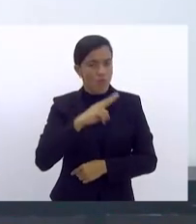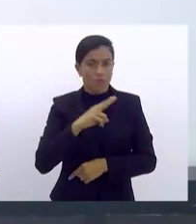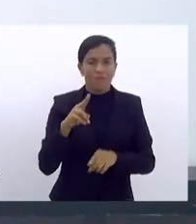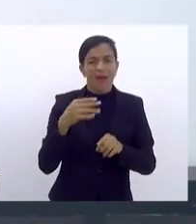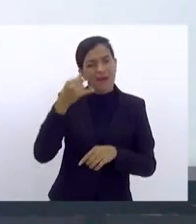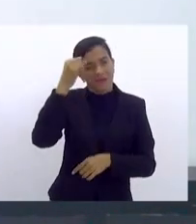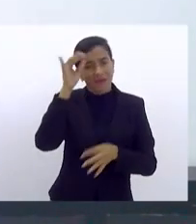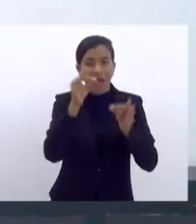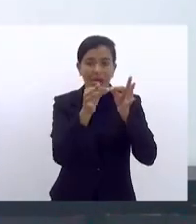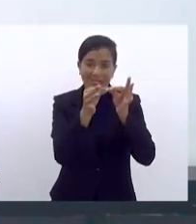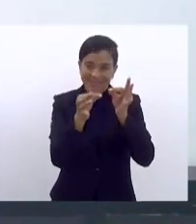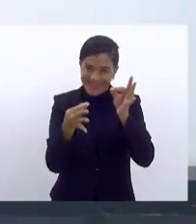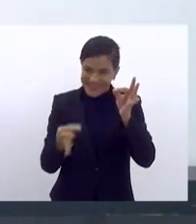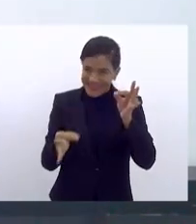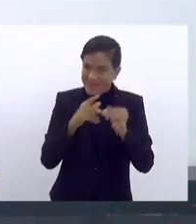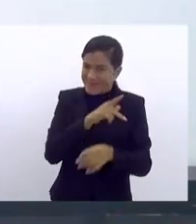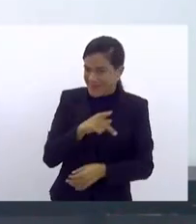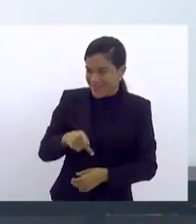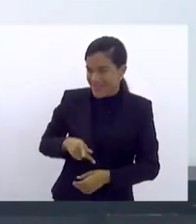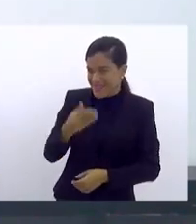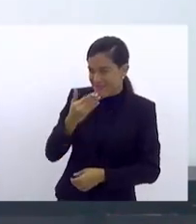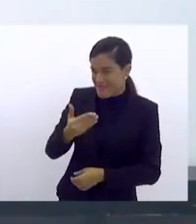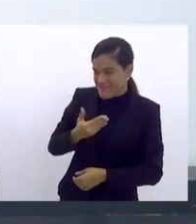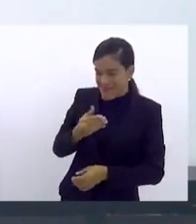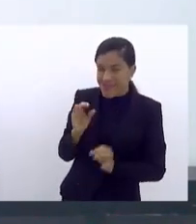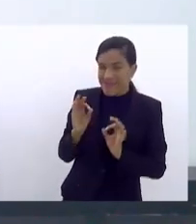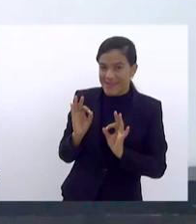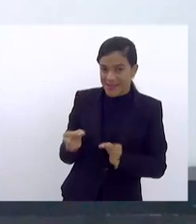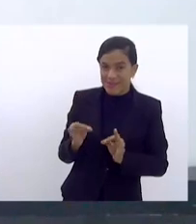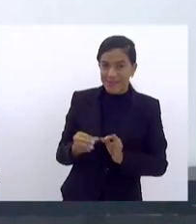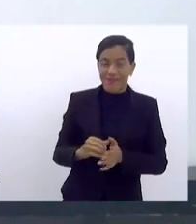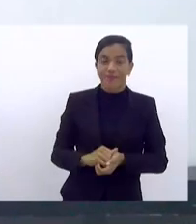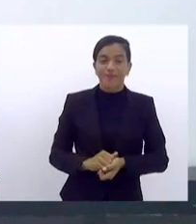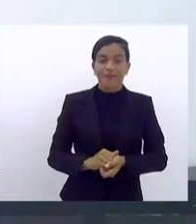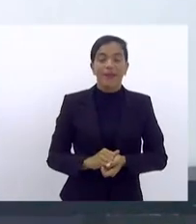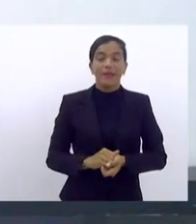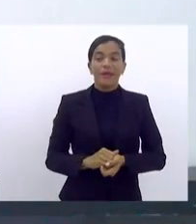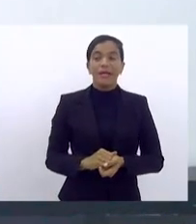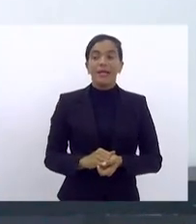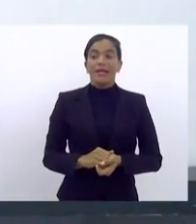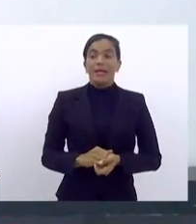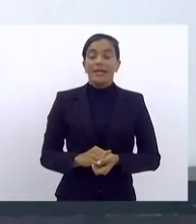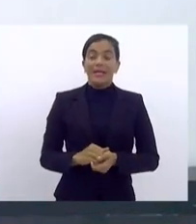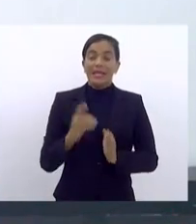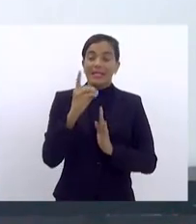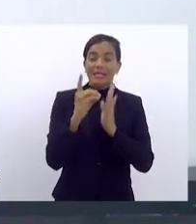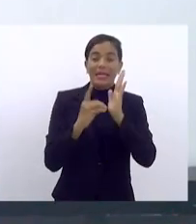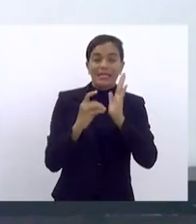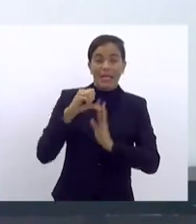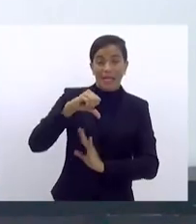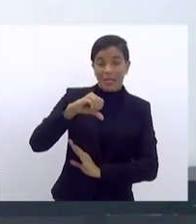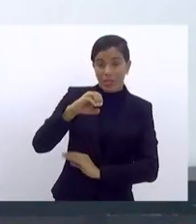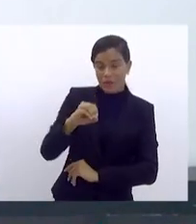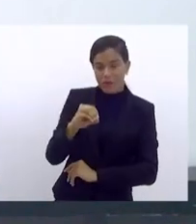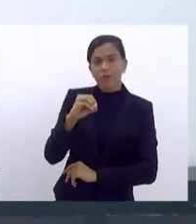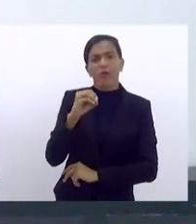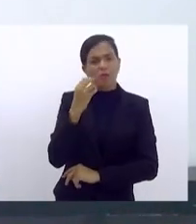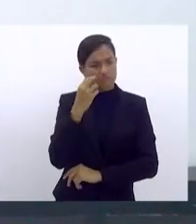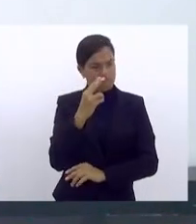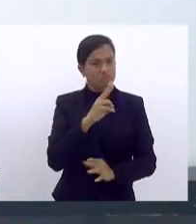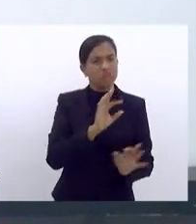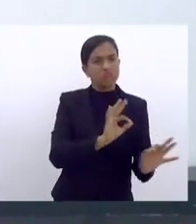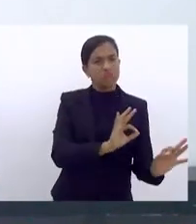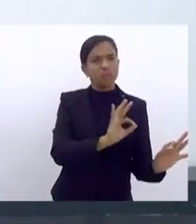não me estender muito presidente como vossa excelência solicitou como eu disse na década de 90 nós observamos o aumento